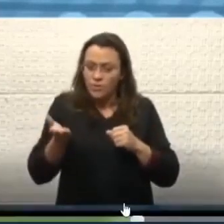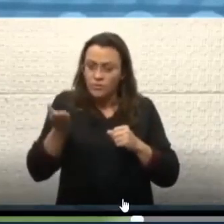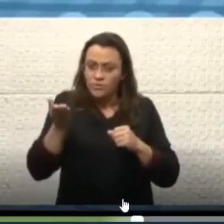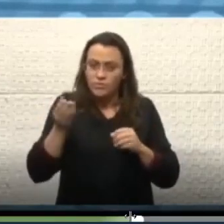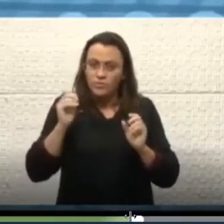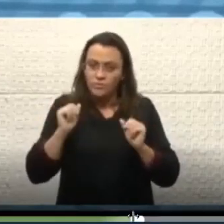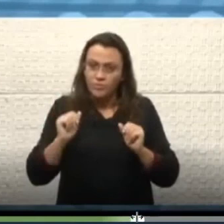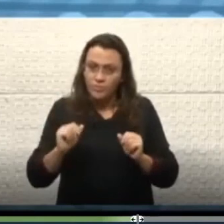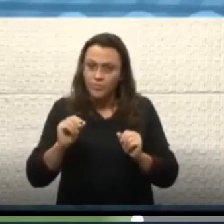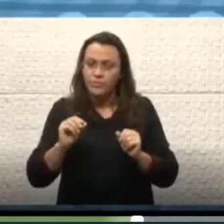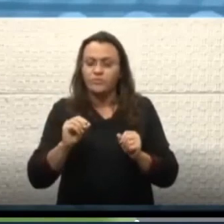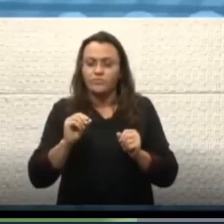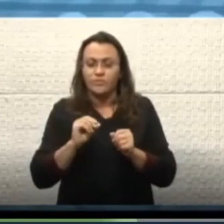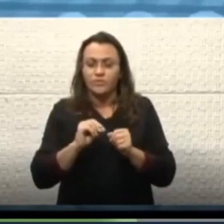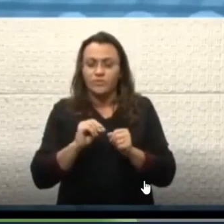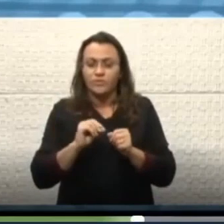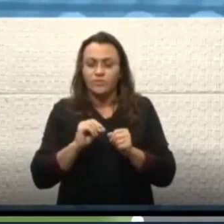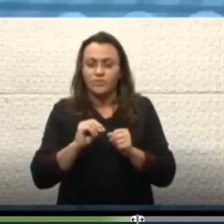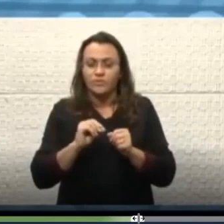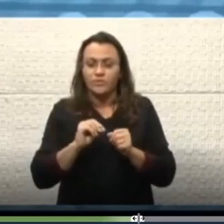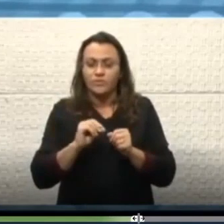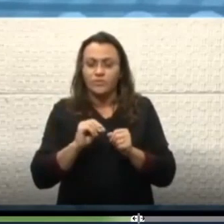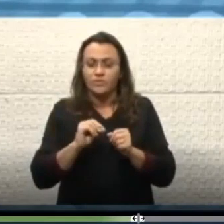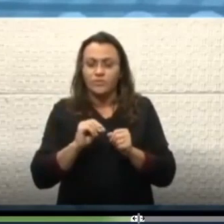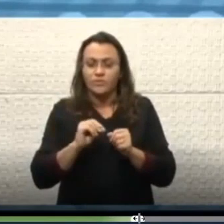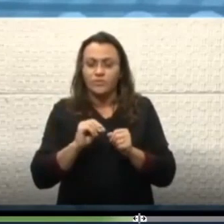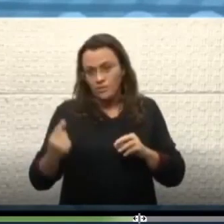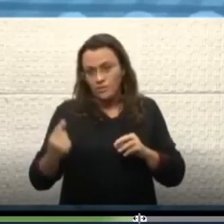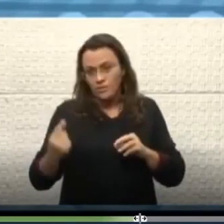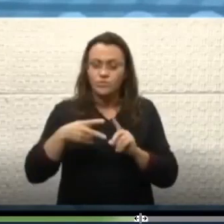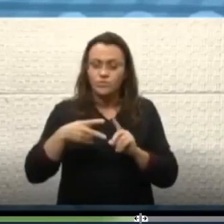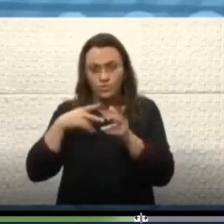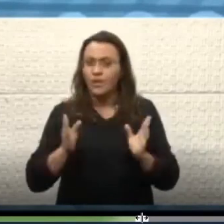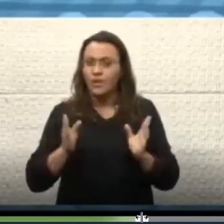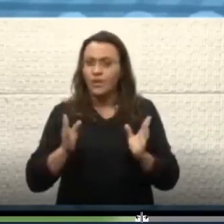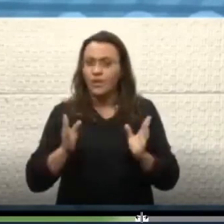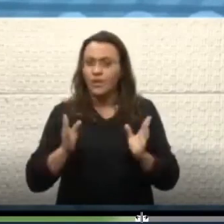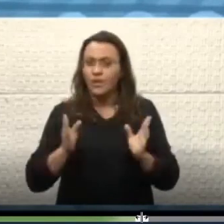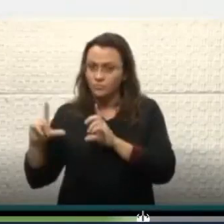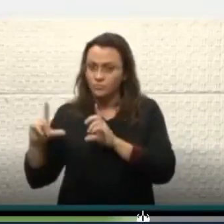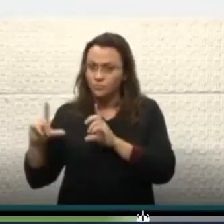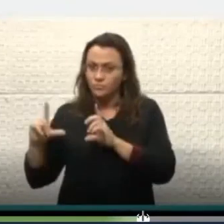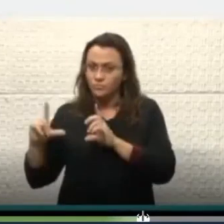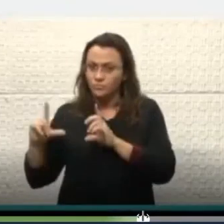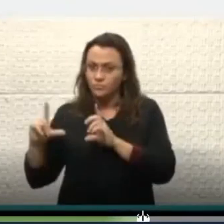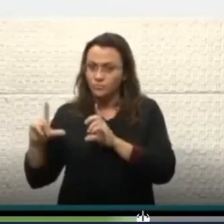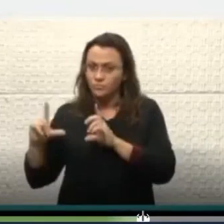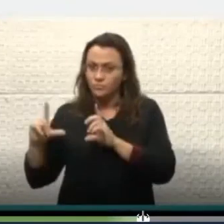pode se cortar com a lâmina quebrada e estragar o experimento. Só um minutinho, que é mais um pouquinho para frente.